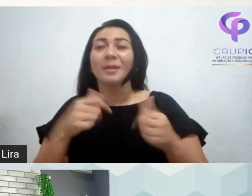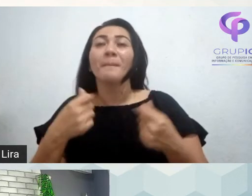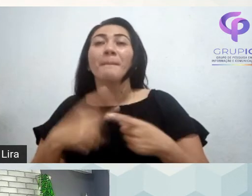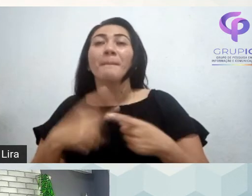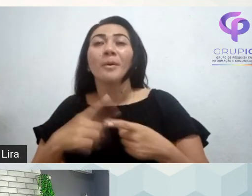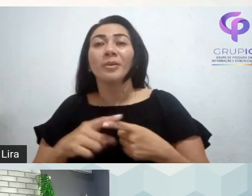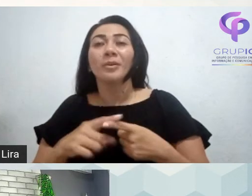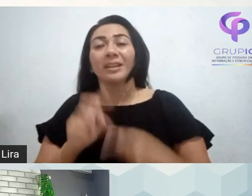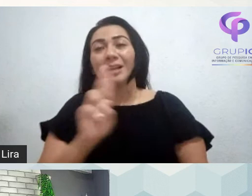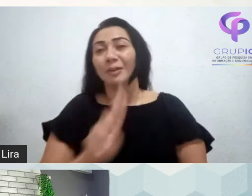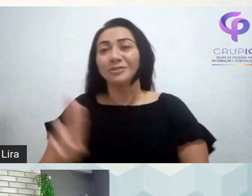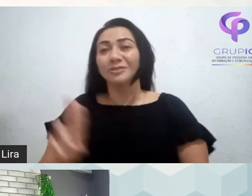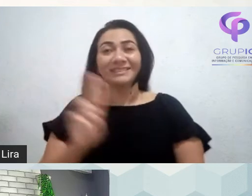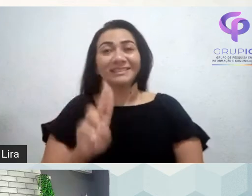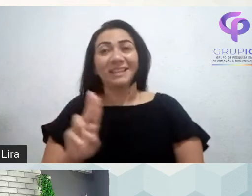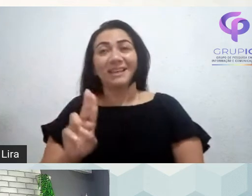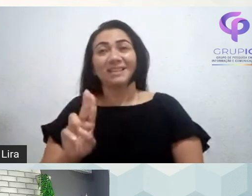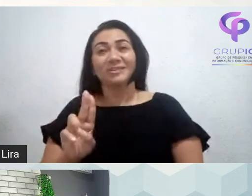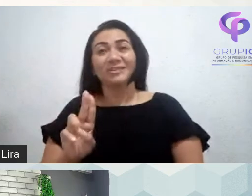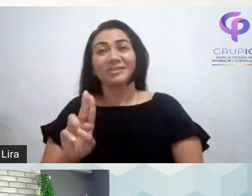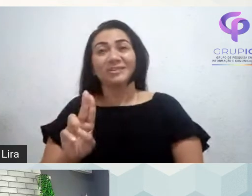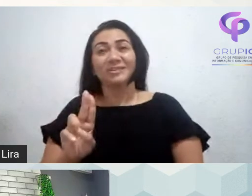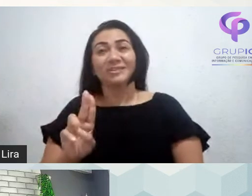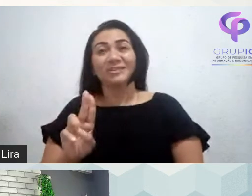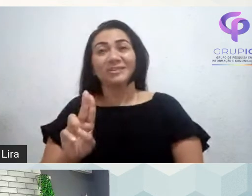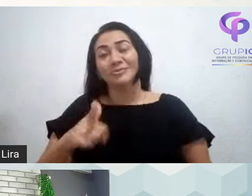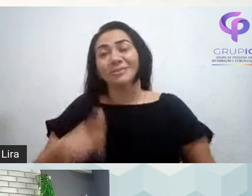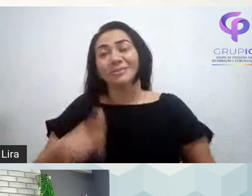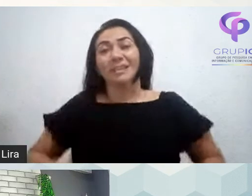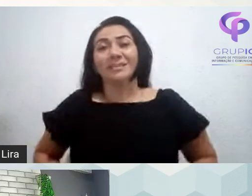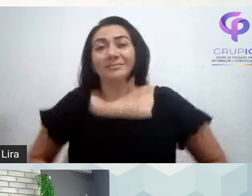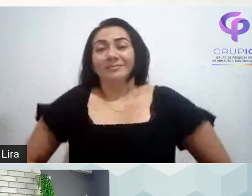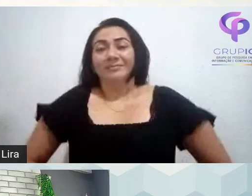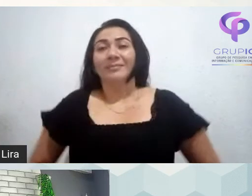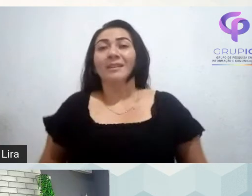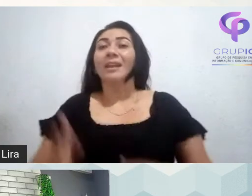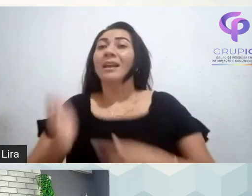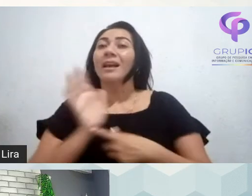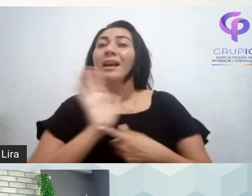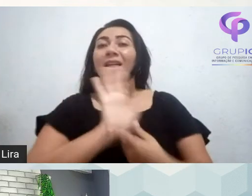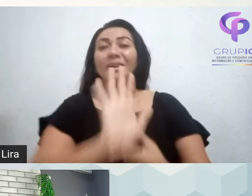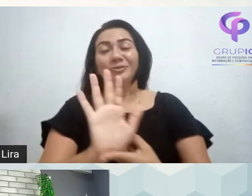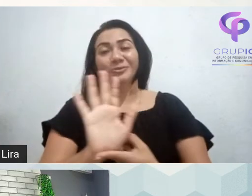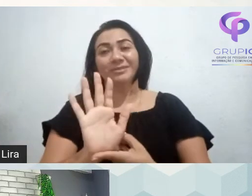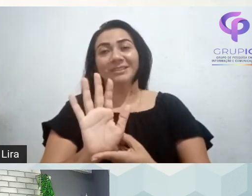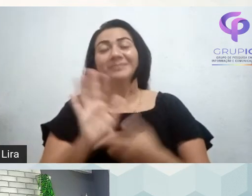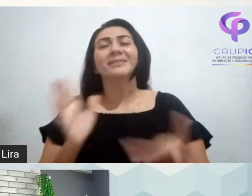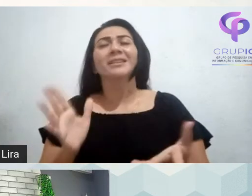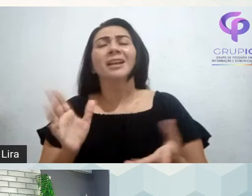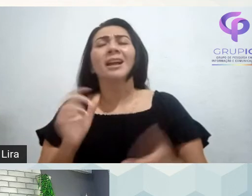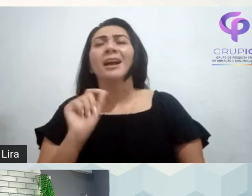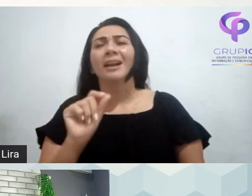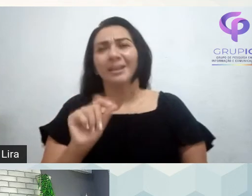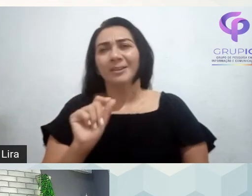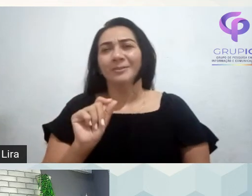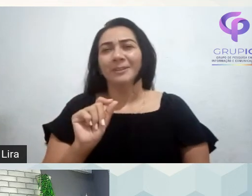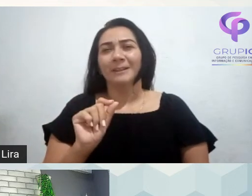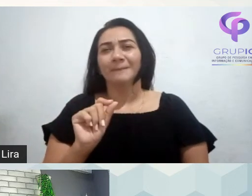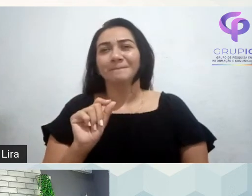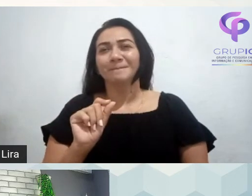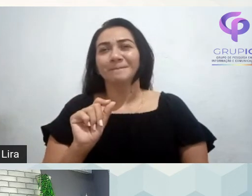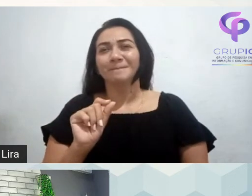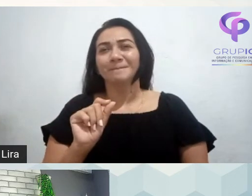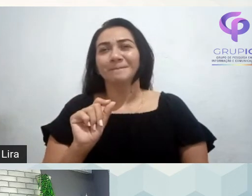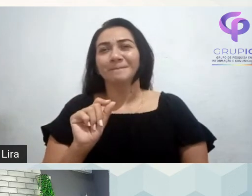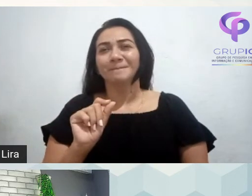nossas lives. E aí, o que acontece? A gente tira do bolso para pagar a Ana para ela estar aqui